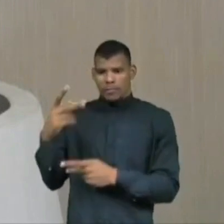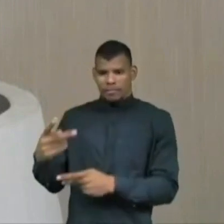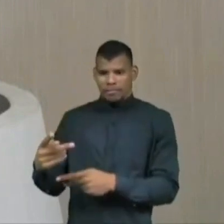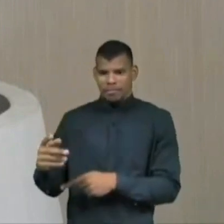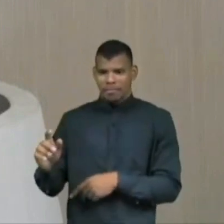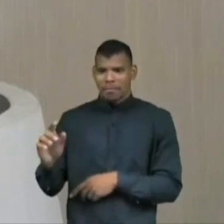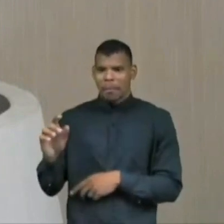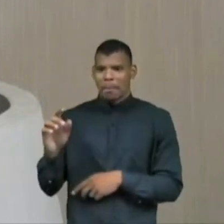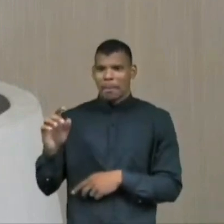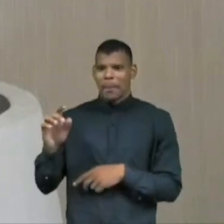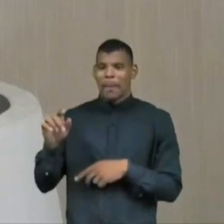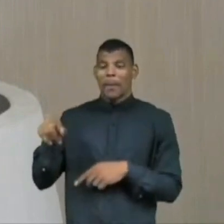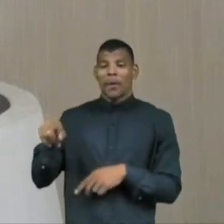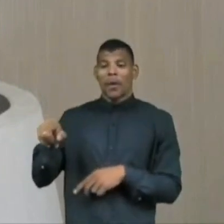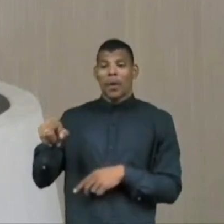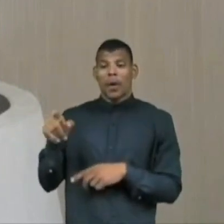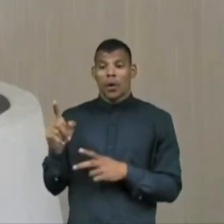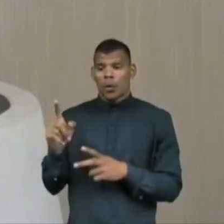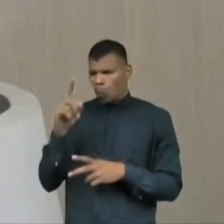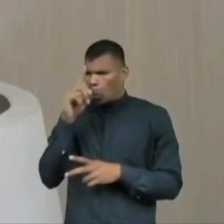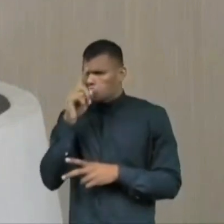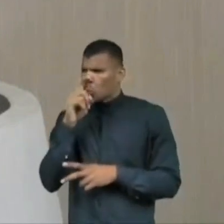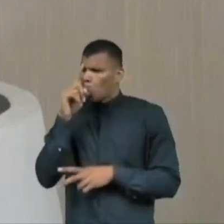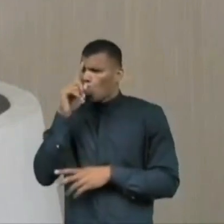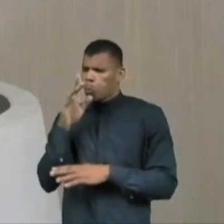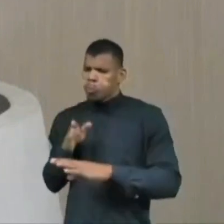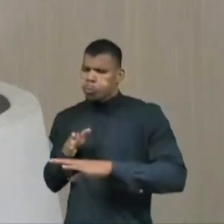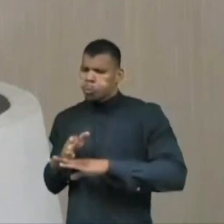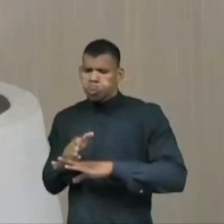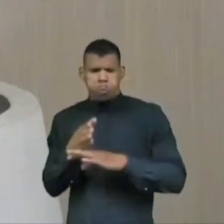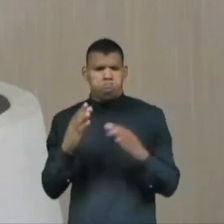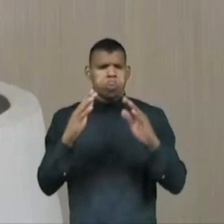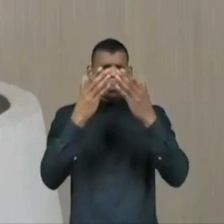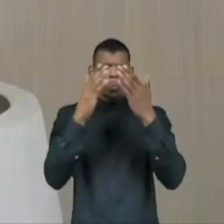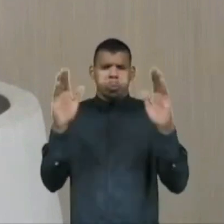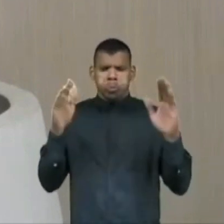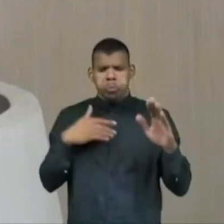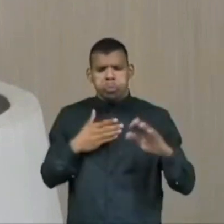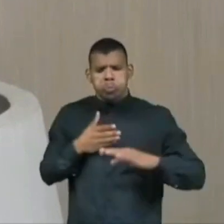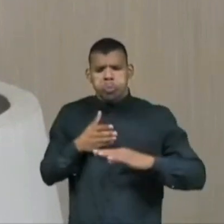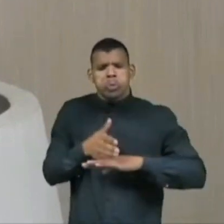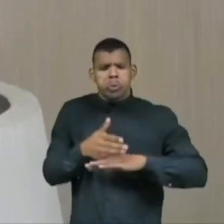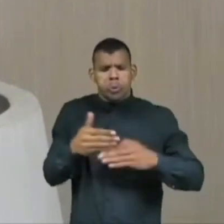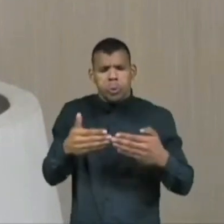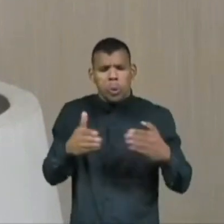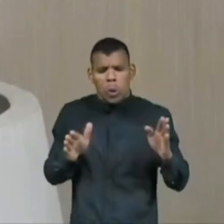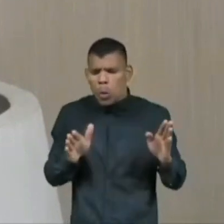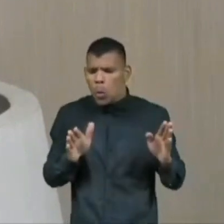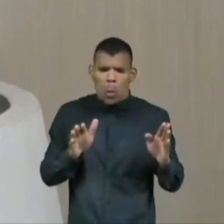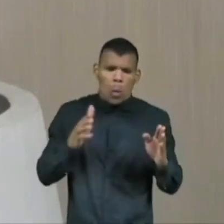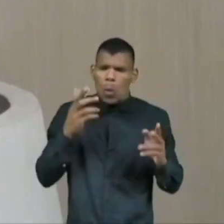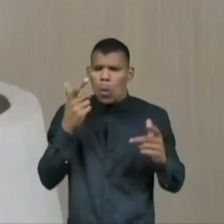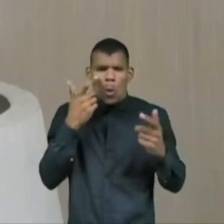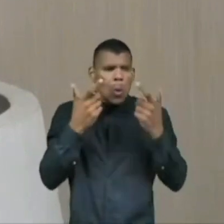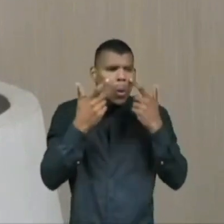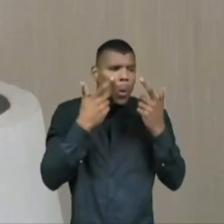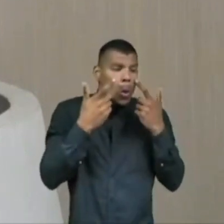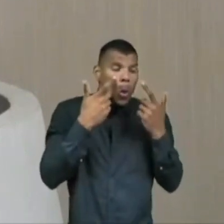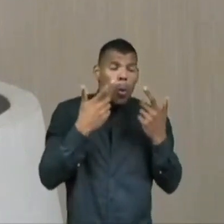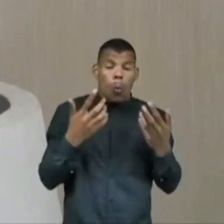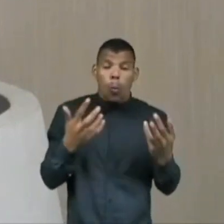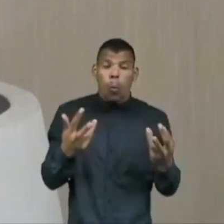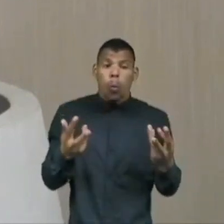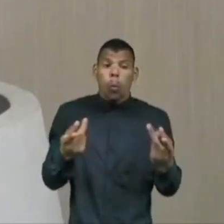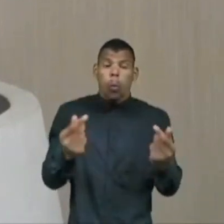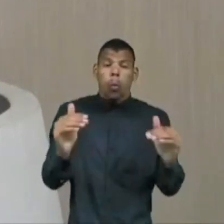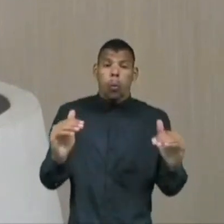tinham a questão da hotelaria hospitalar organizada, a alimentação, os médicos, tudo